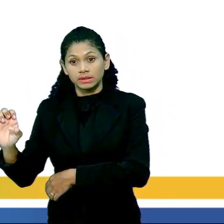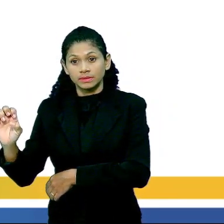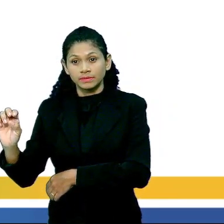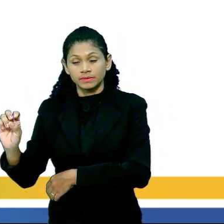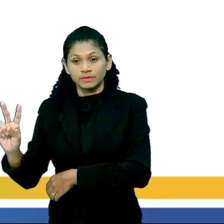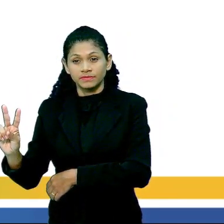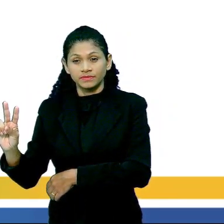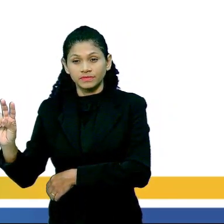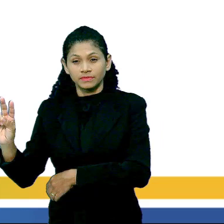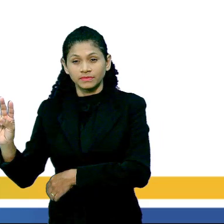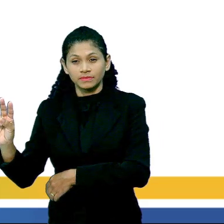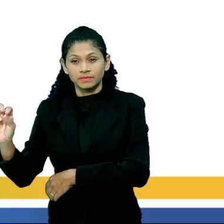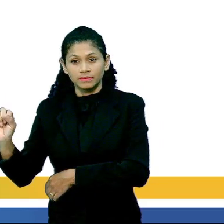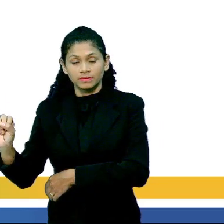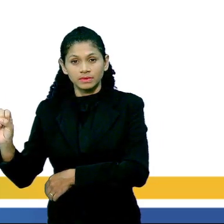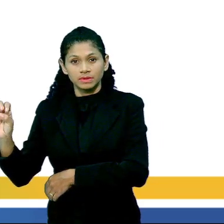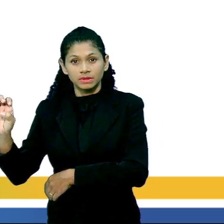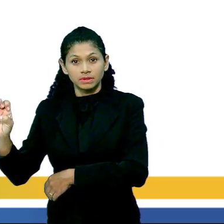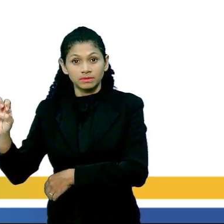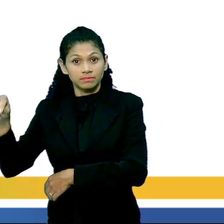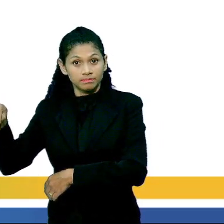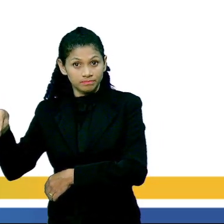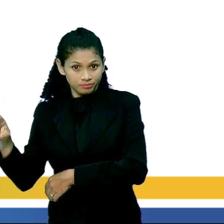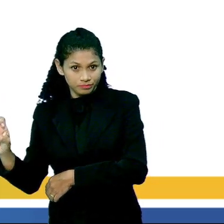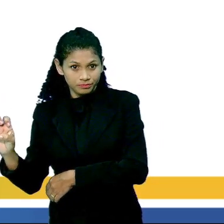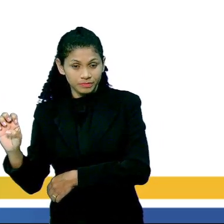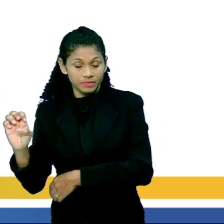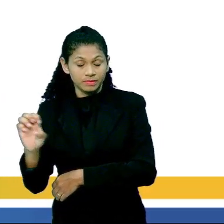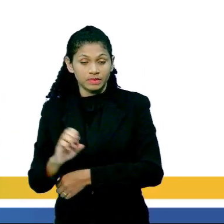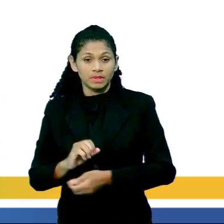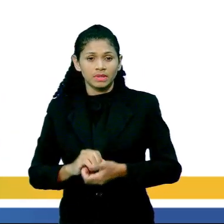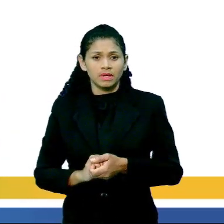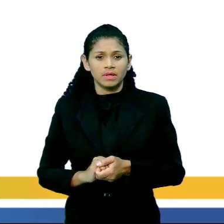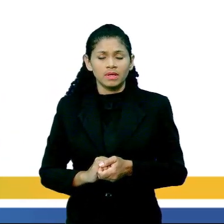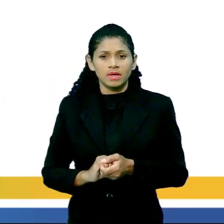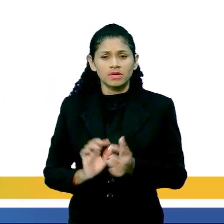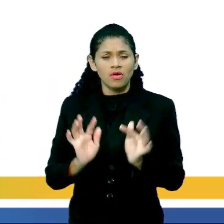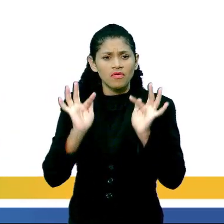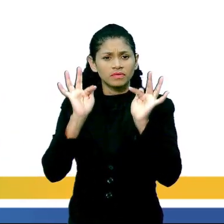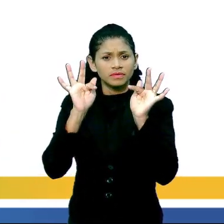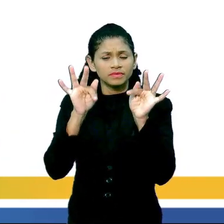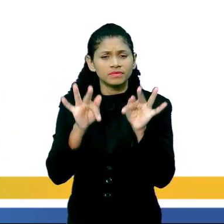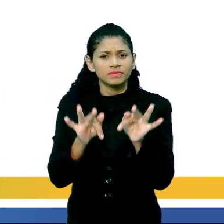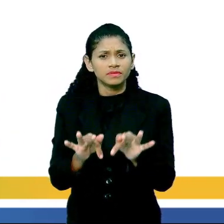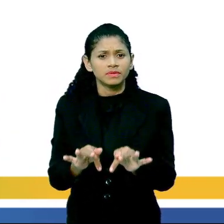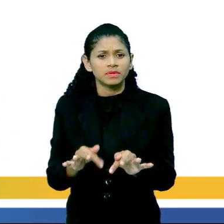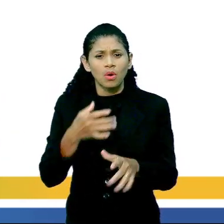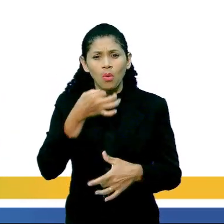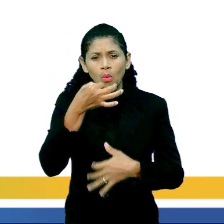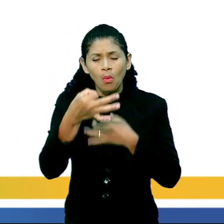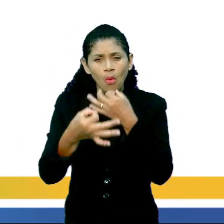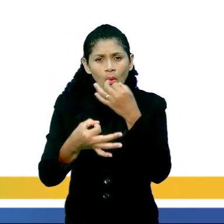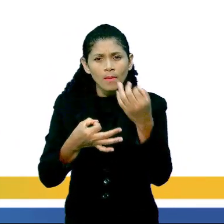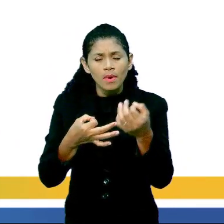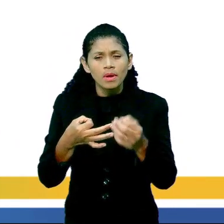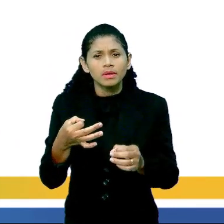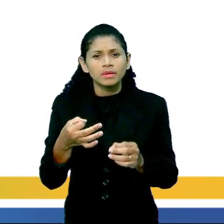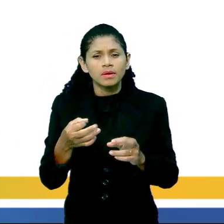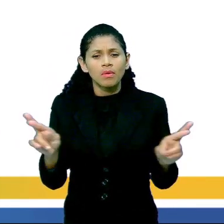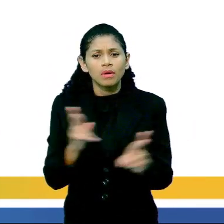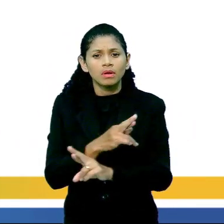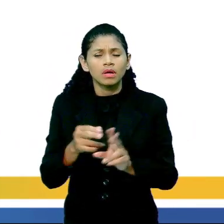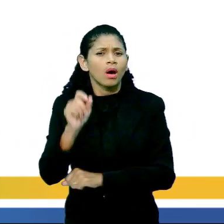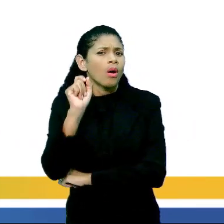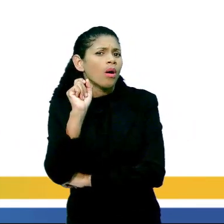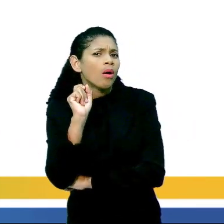Aí temos aí né as alternativas né desconstrói a ideia central do conto sobre a importância das atividades de